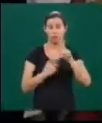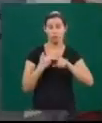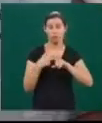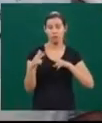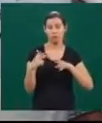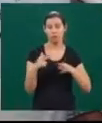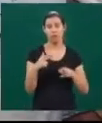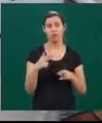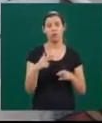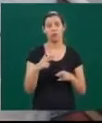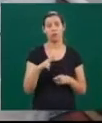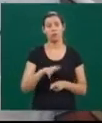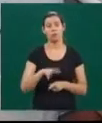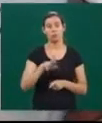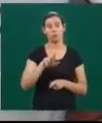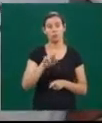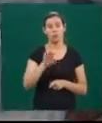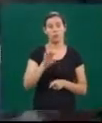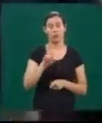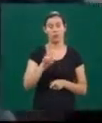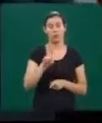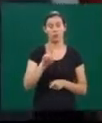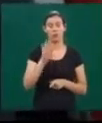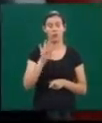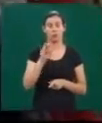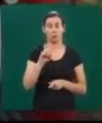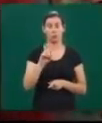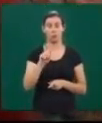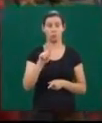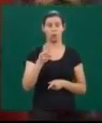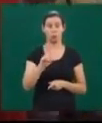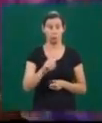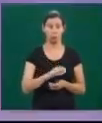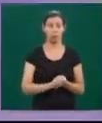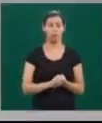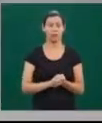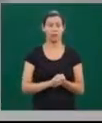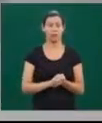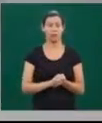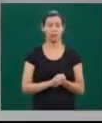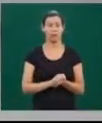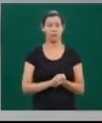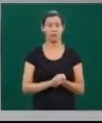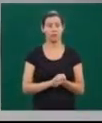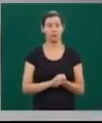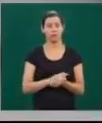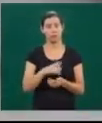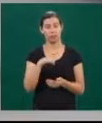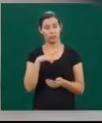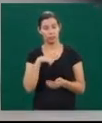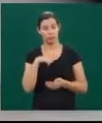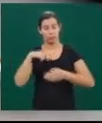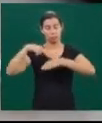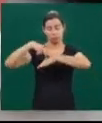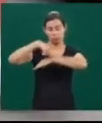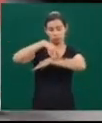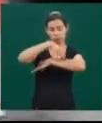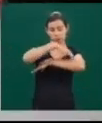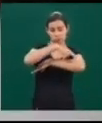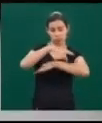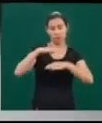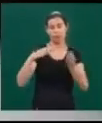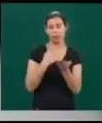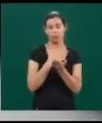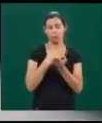do Vestuário, direcionado aos novos criadores do estado. A marca também esteve presente no desfile de abertura